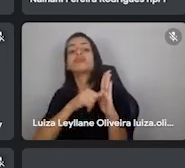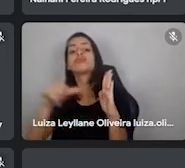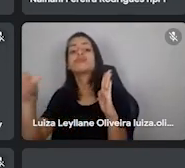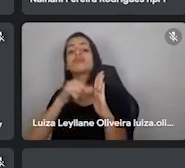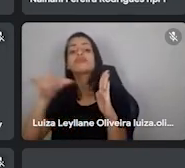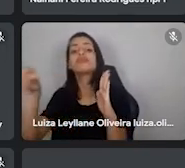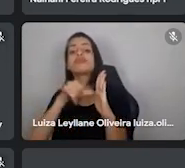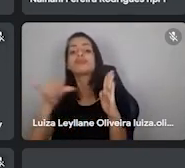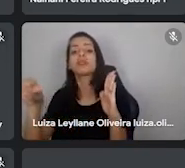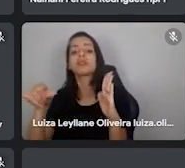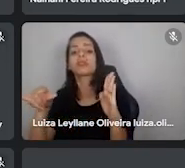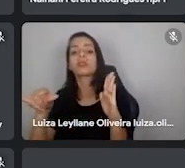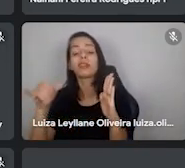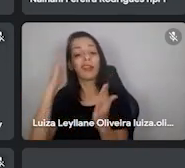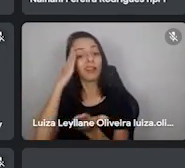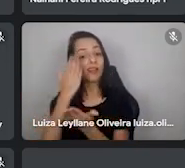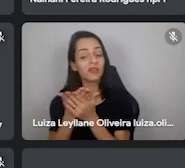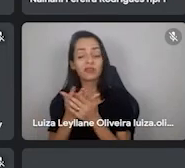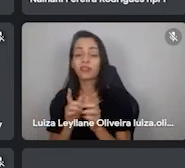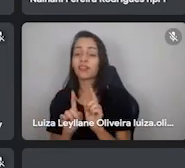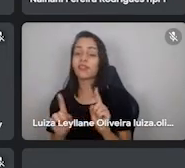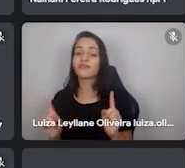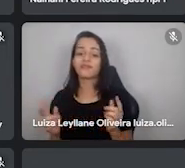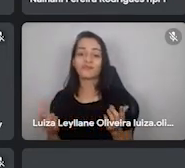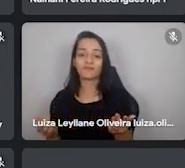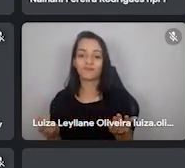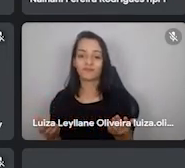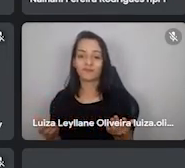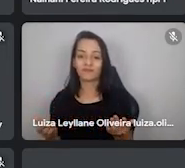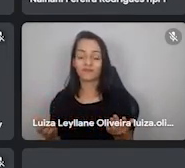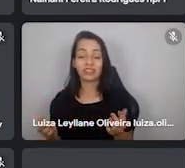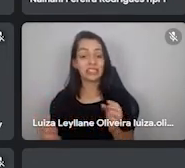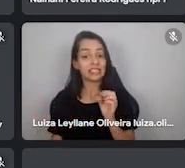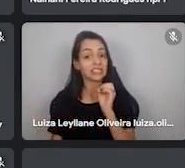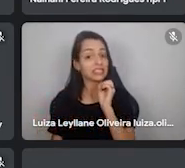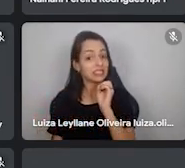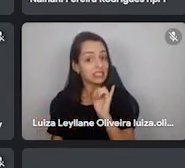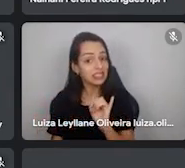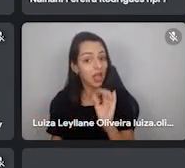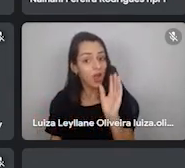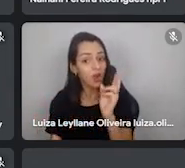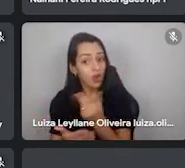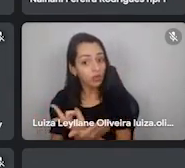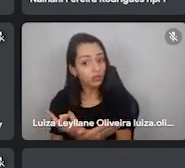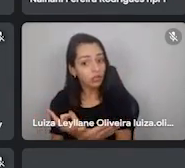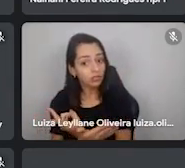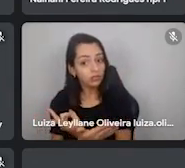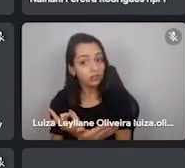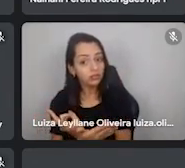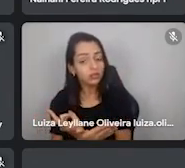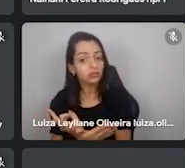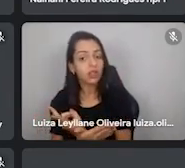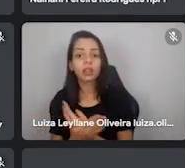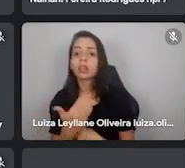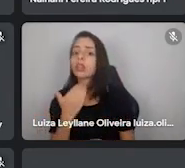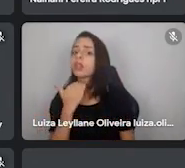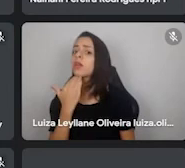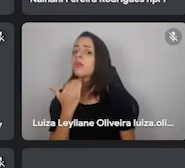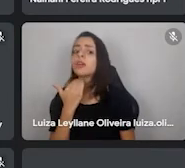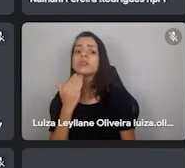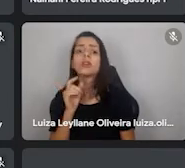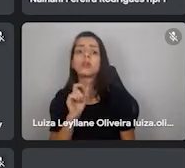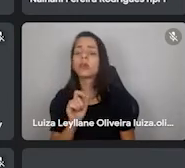Então, quando tiver uma situação dessa, não adianta, é isolar